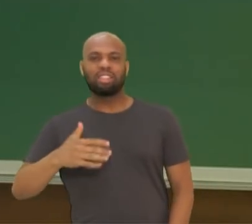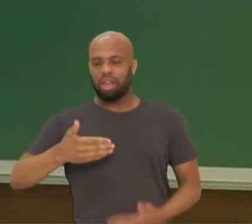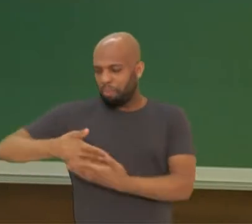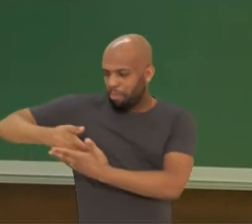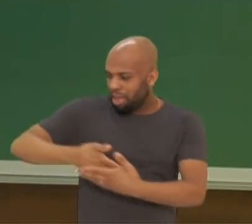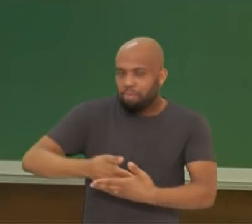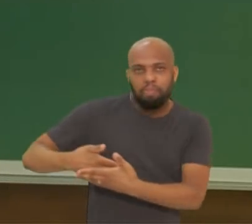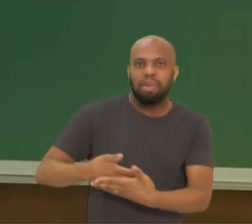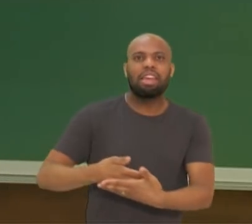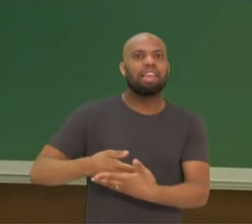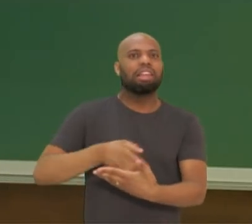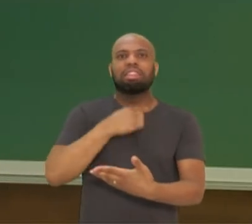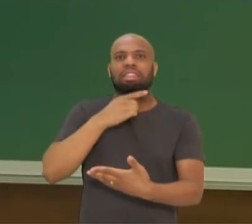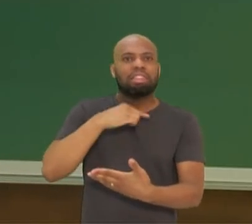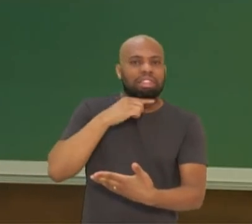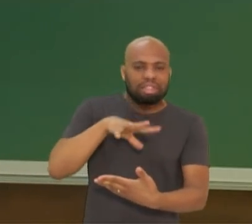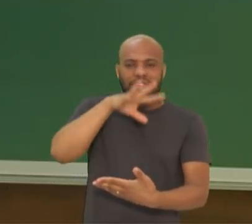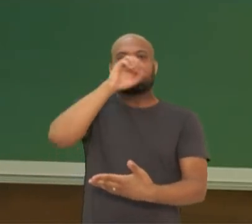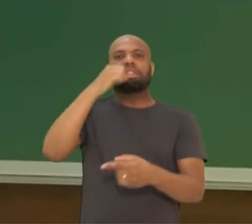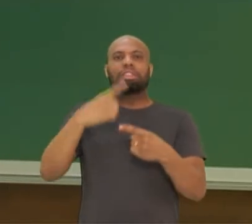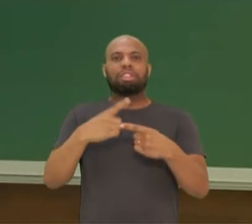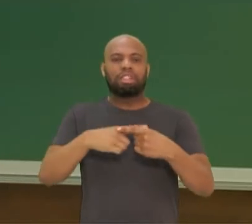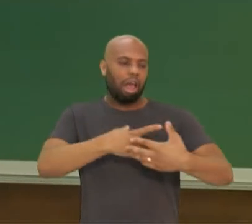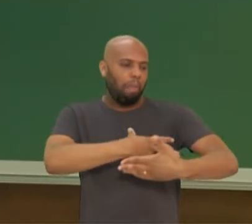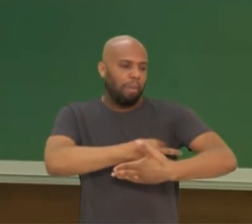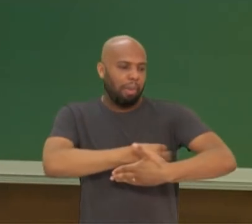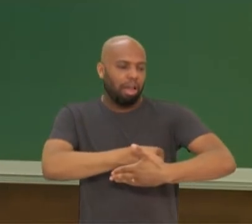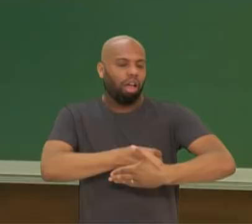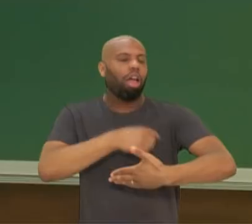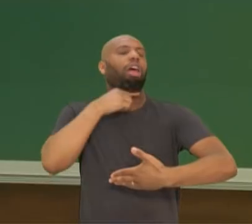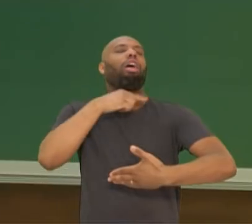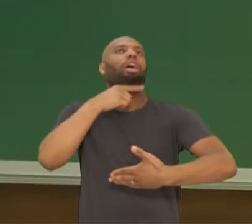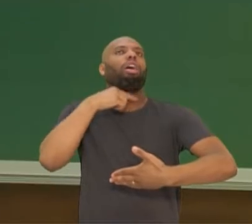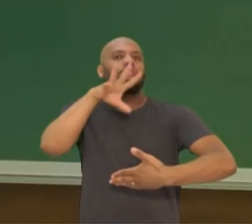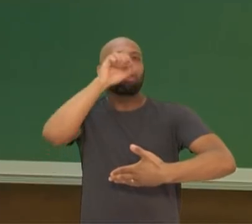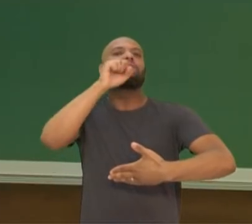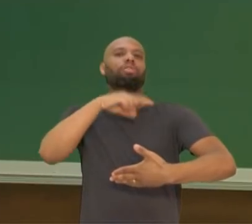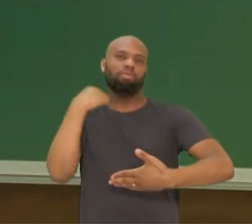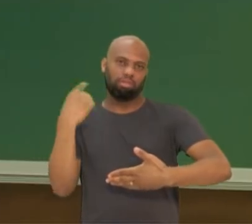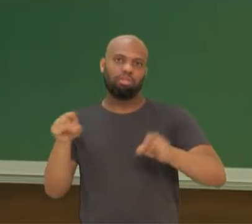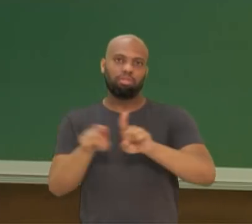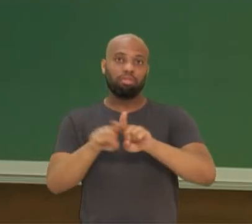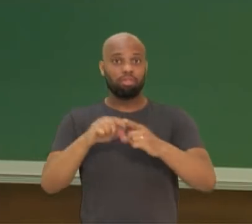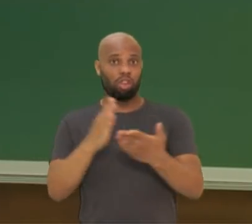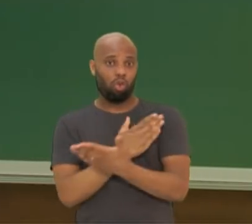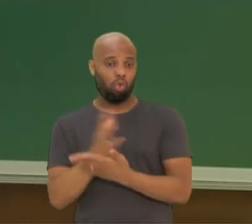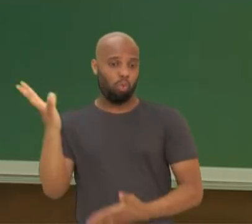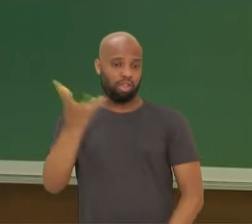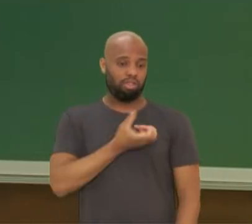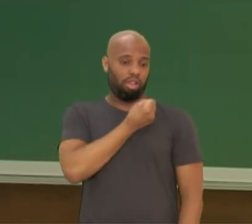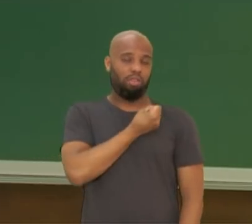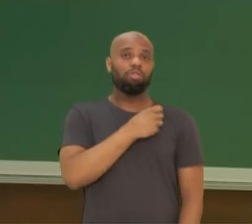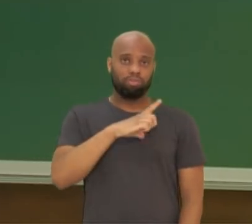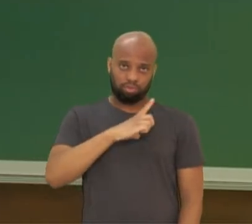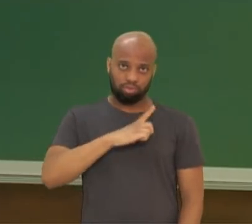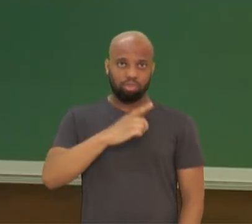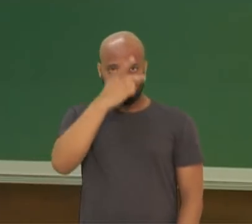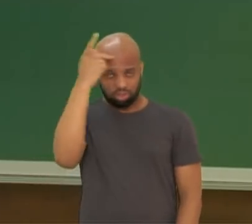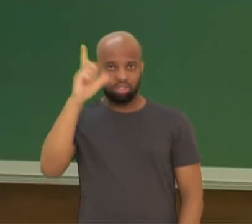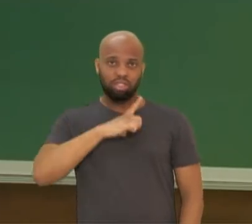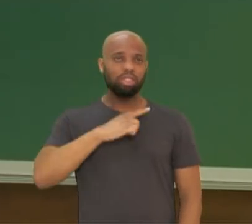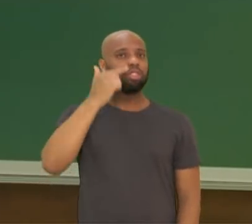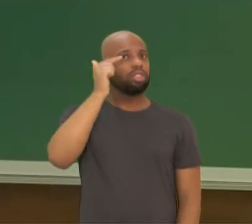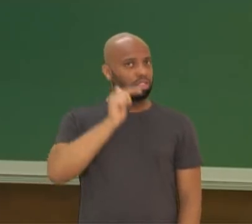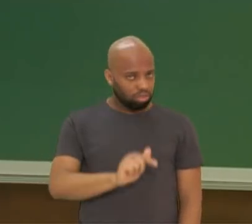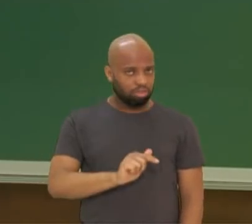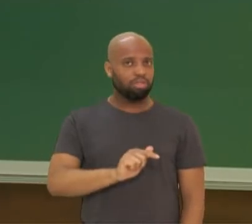recém-nascidas que acabaram se afogando com o leite materno. Algumas, né, são salvas por pessoas que têm